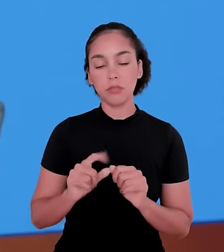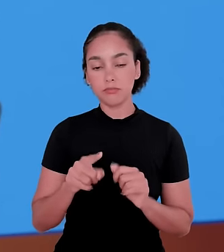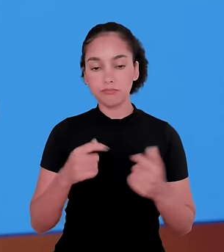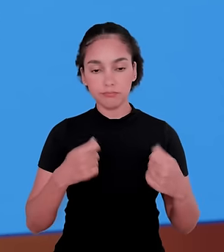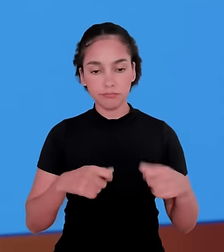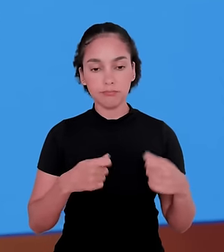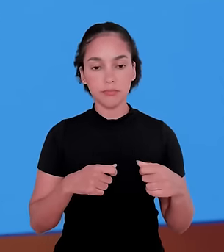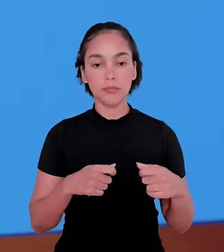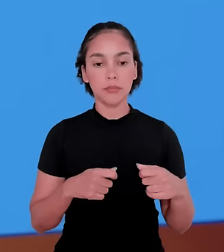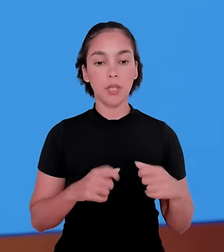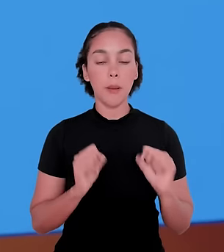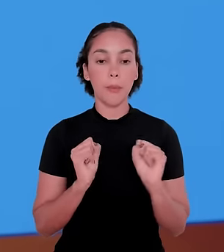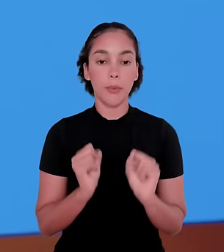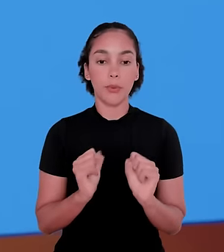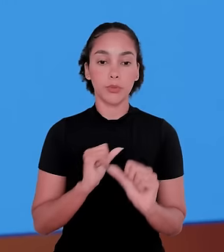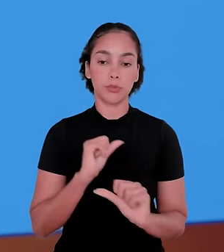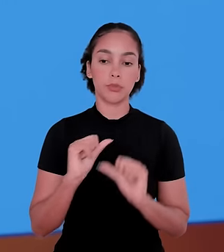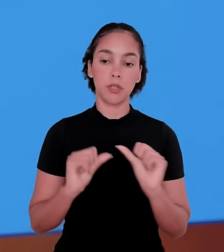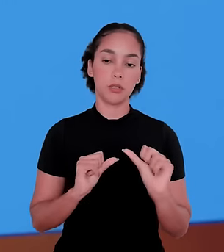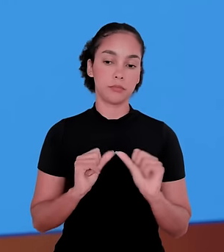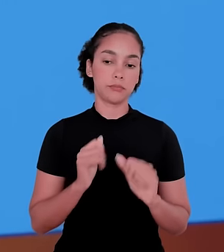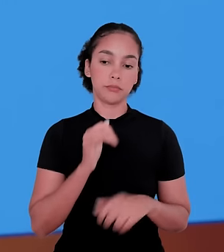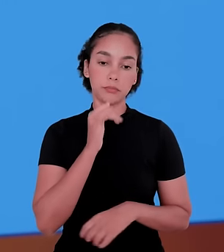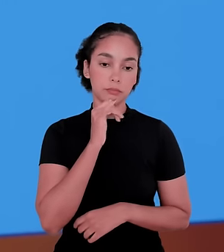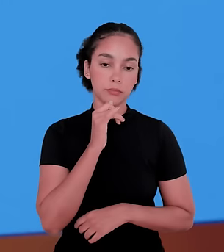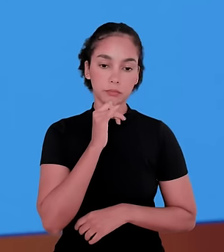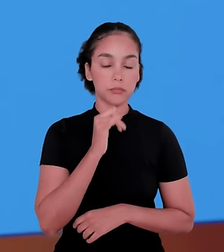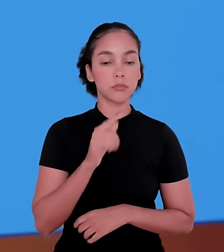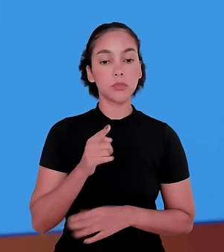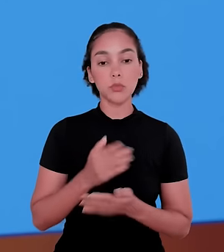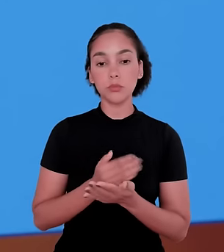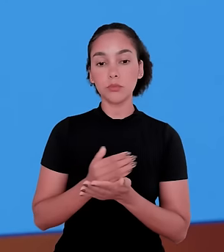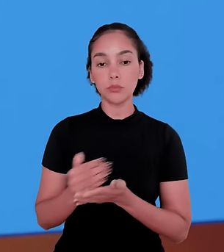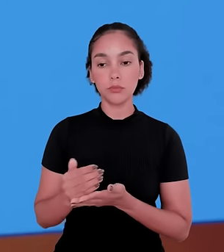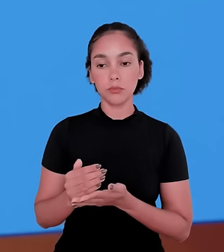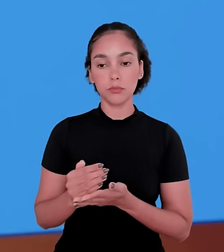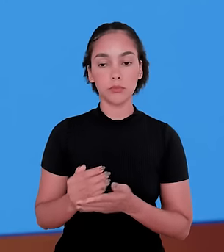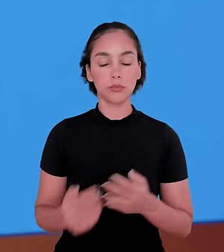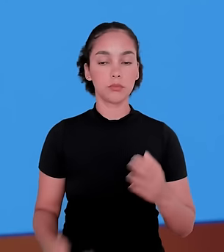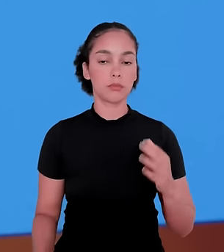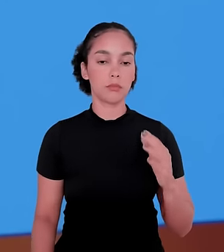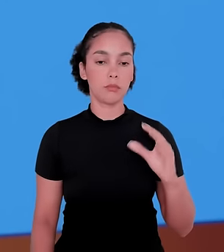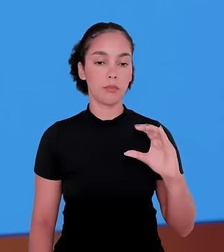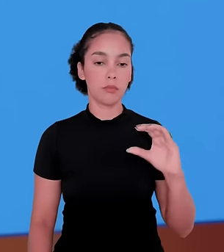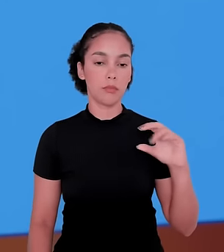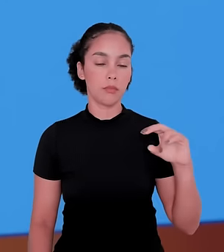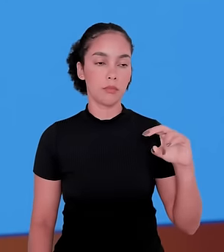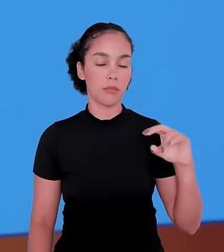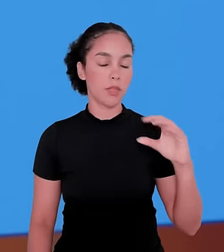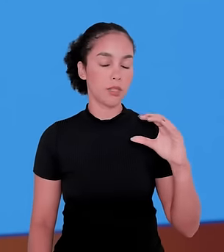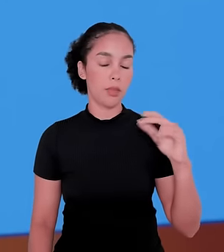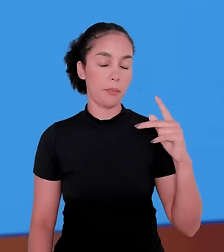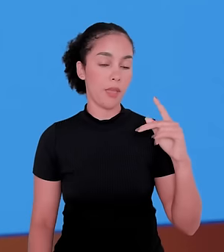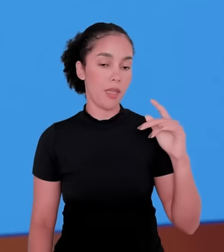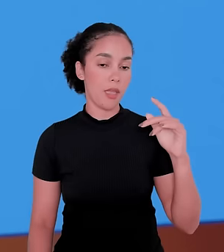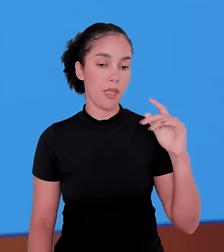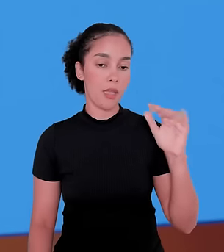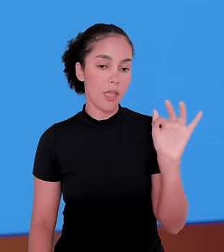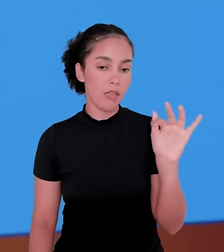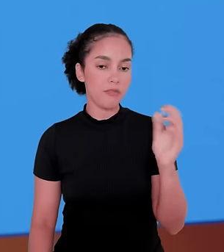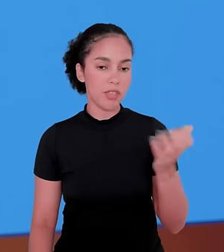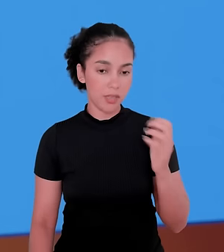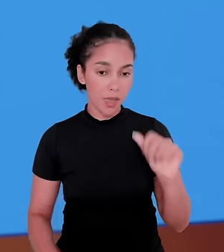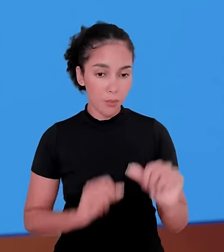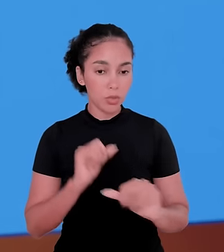a necessidade Você pode trocar se por exemplo se você começou né como pessoa física e depois quer mudar ali paraa sua empresa e tudo